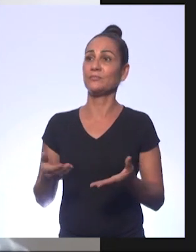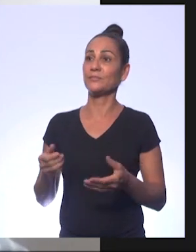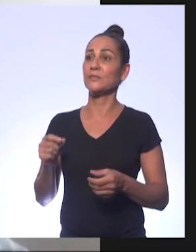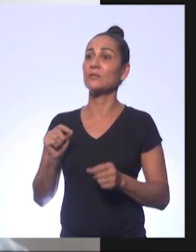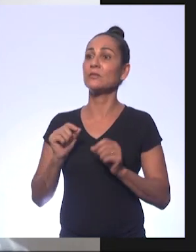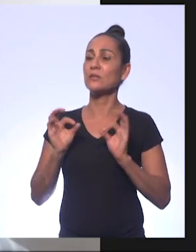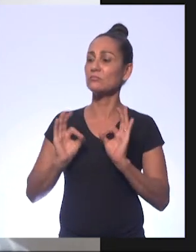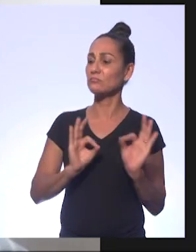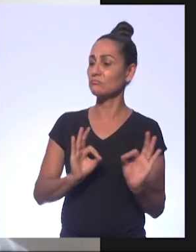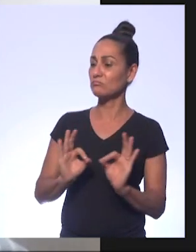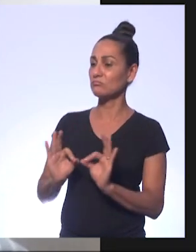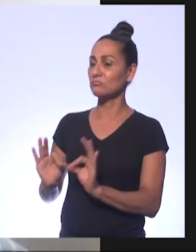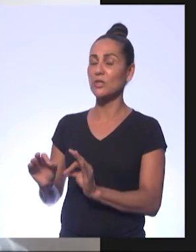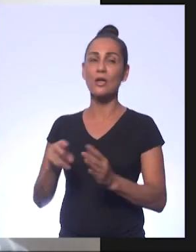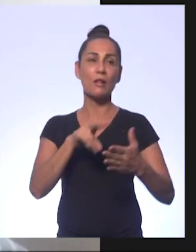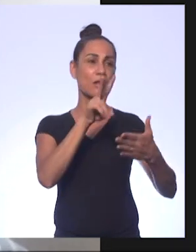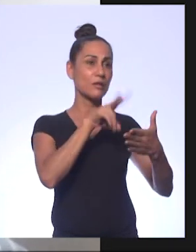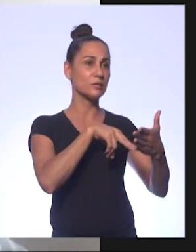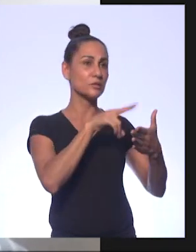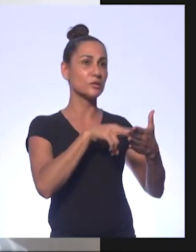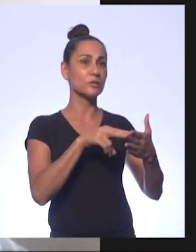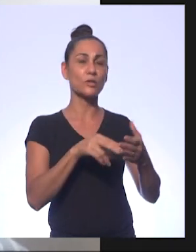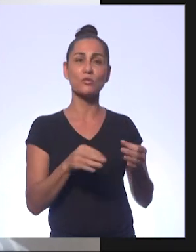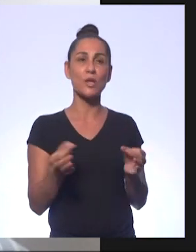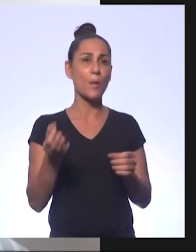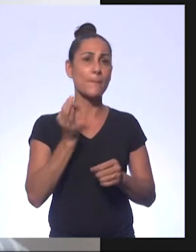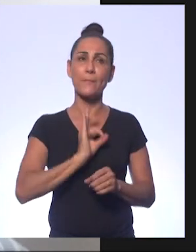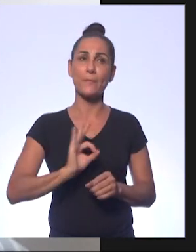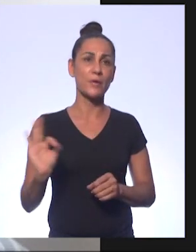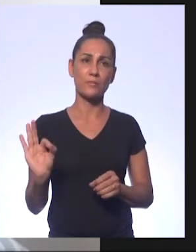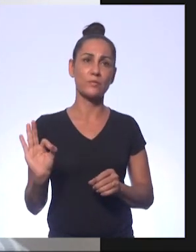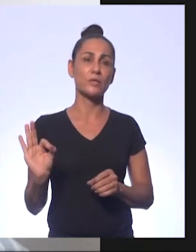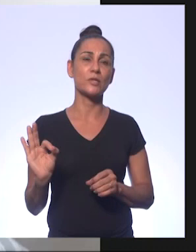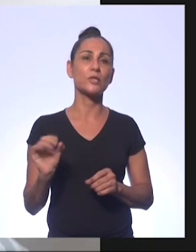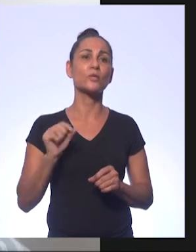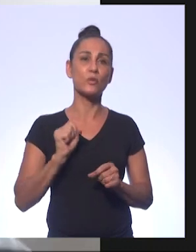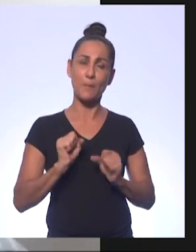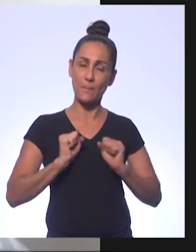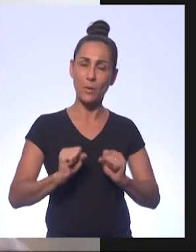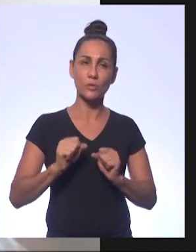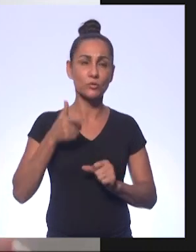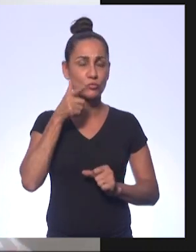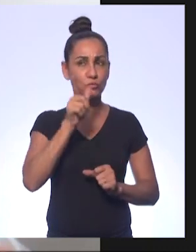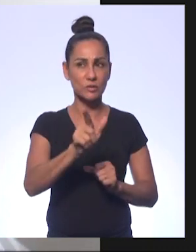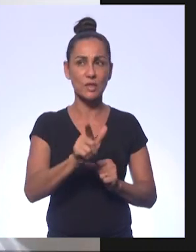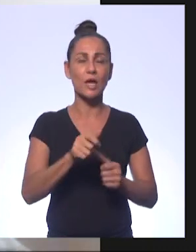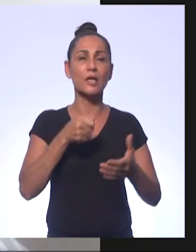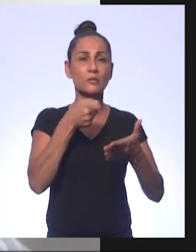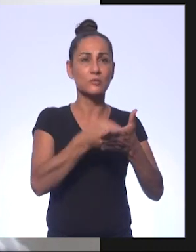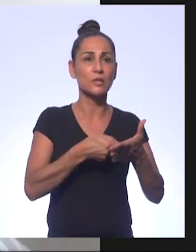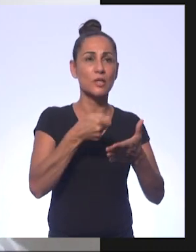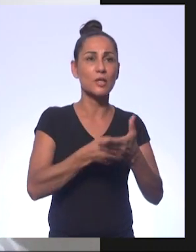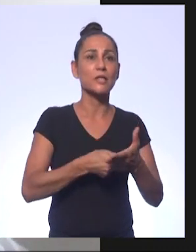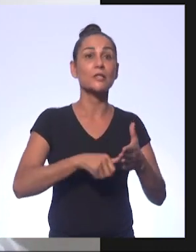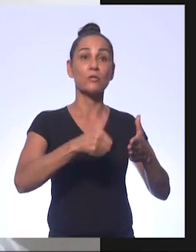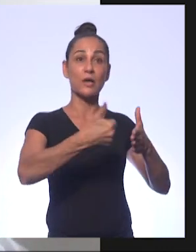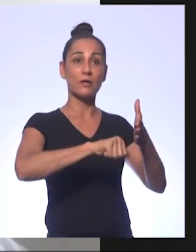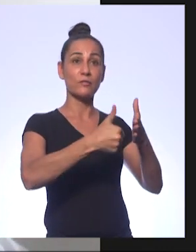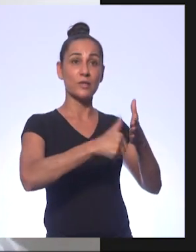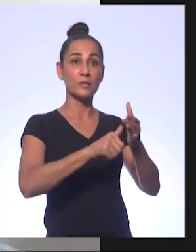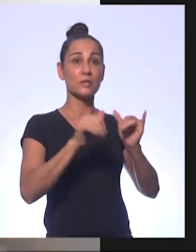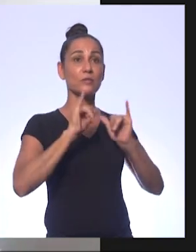compreensão leitora, né? Então, isso é perfeitamente possível. Agora, insisto, isso significa a avaliação